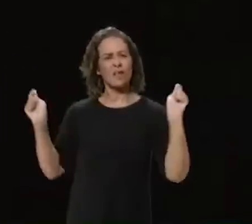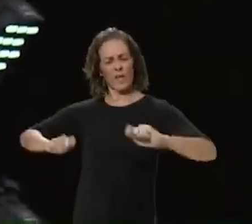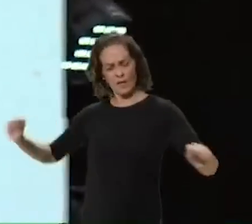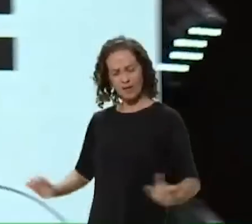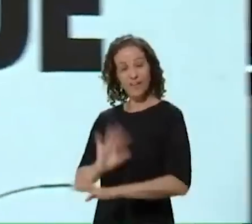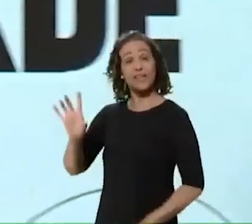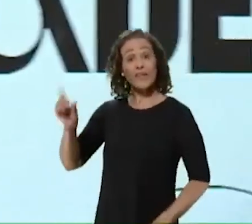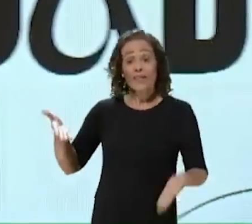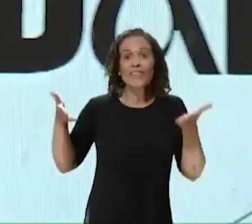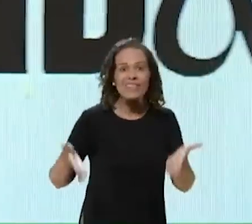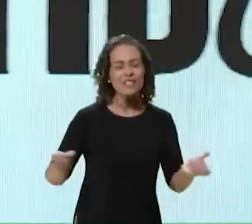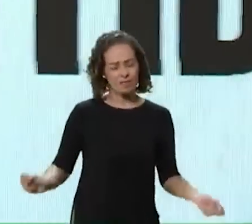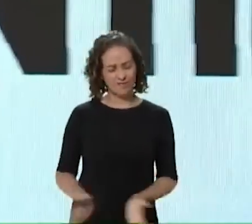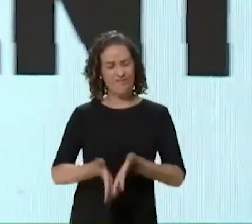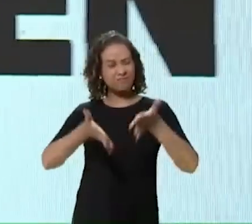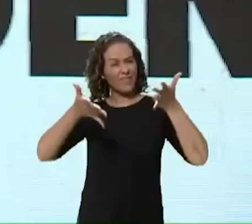Isso é sobrenatural.